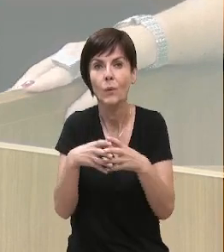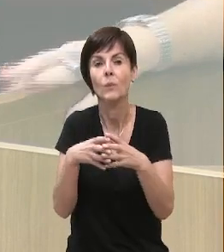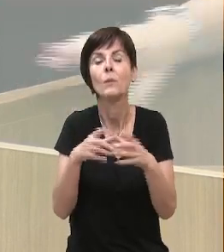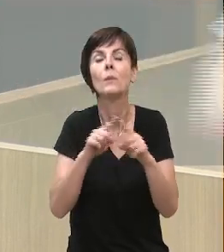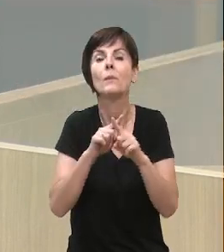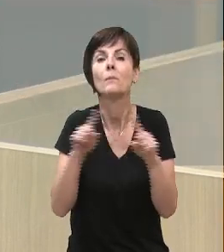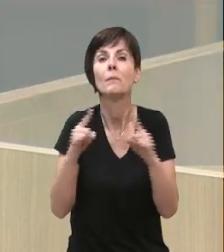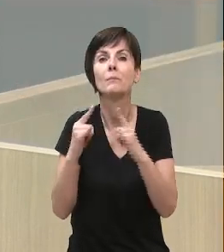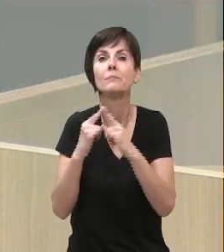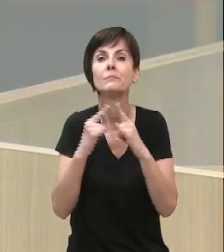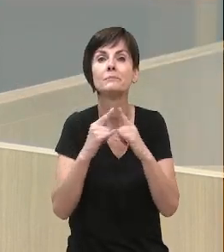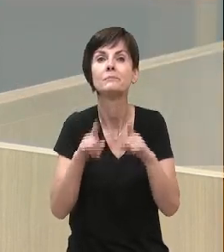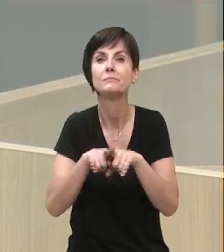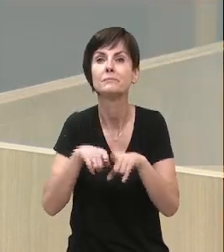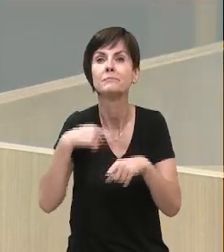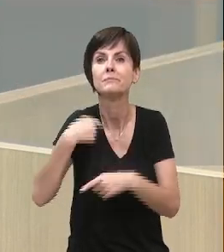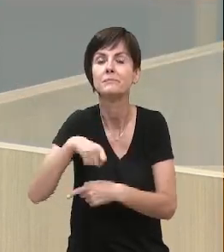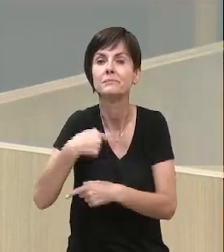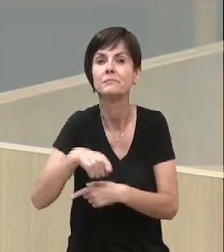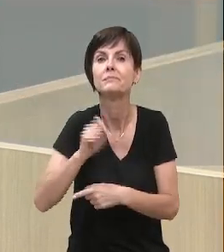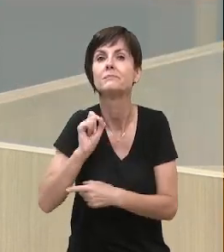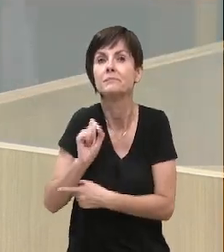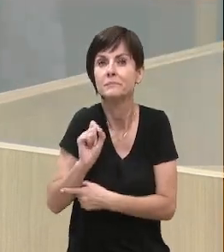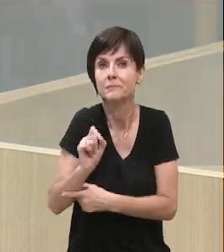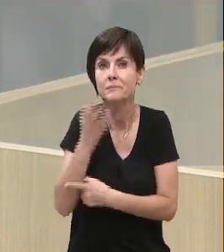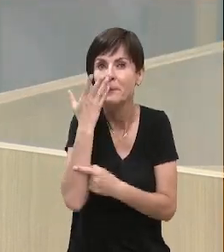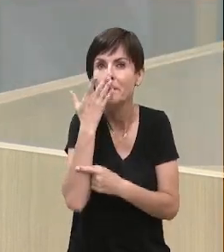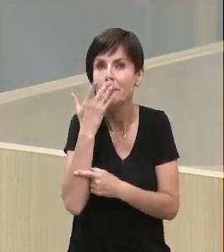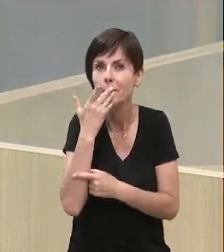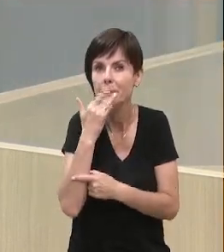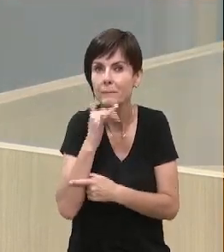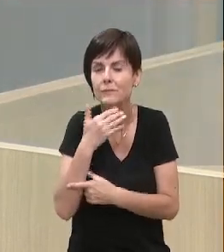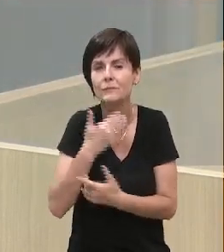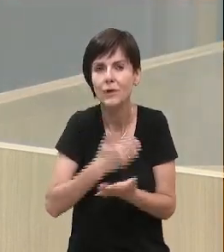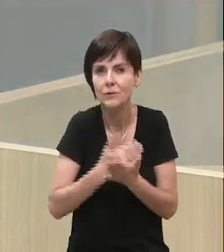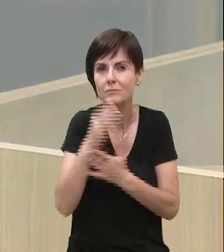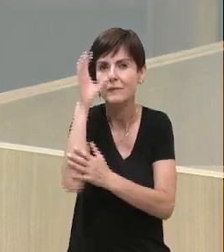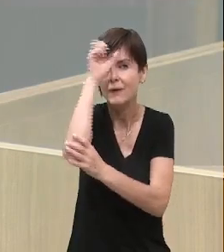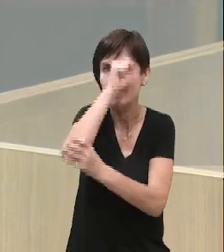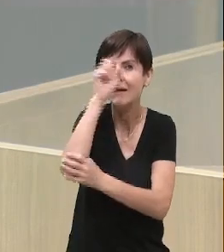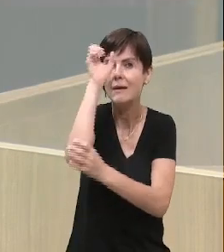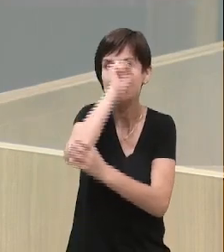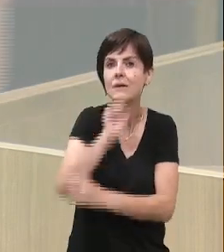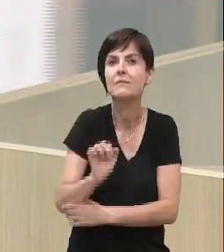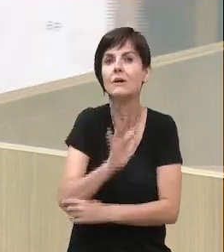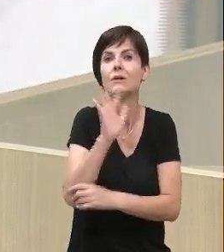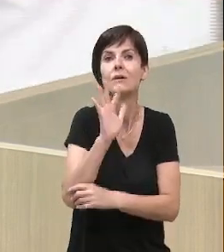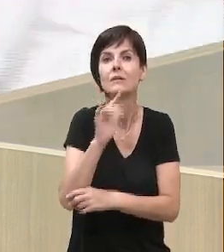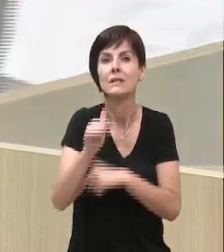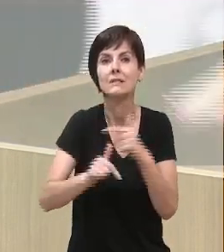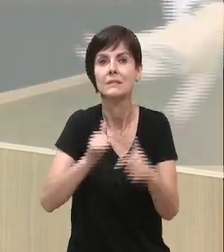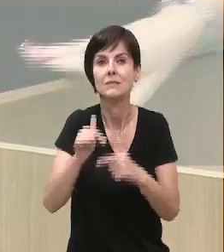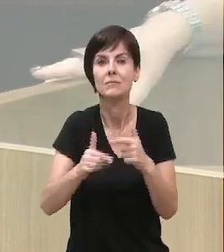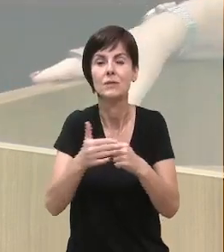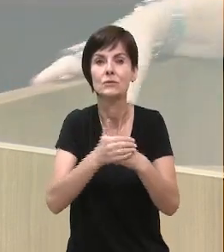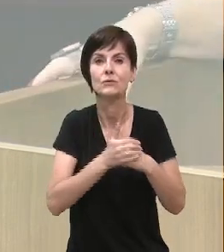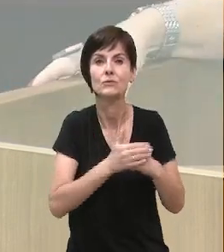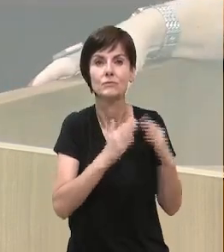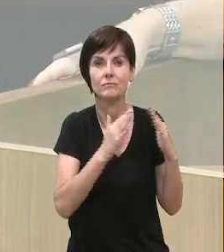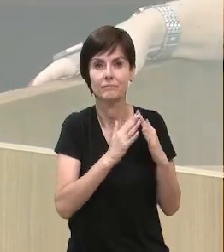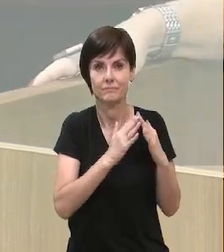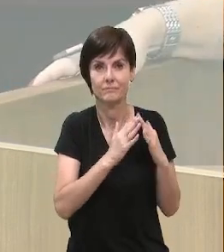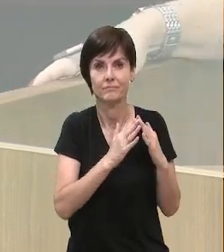é necessário que as crianças, desde cedo, comecem a valorizar este trabalho.